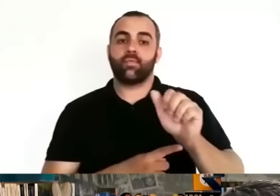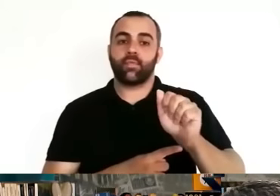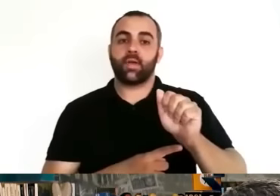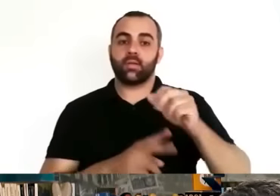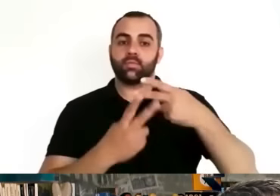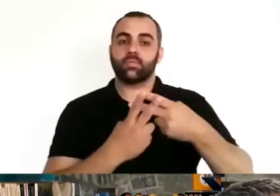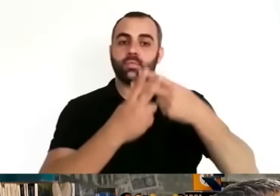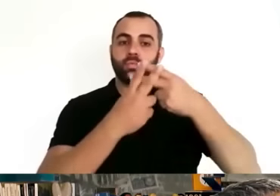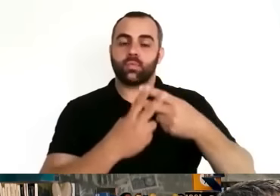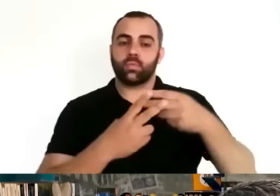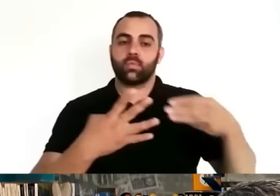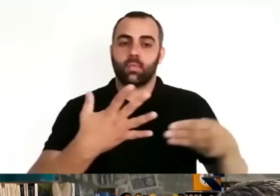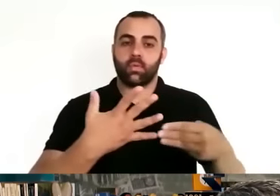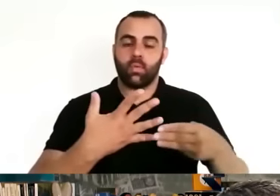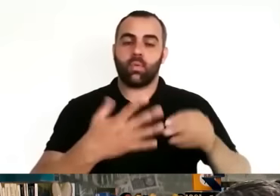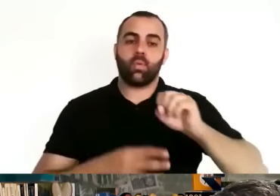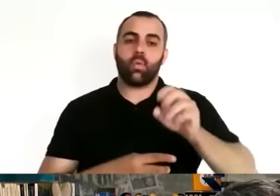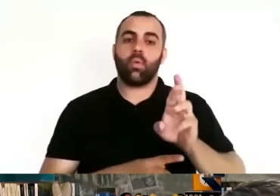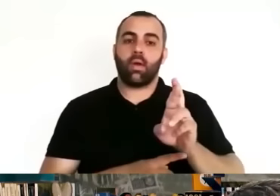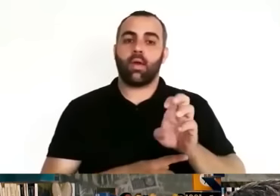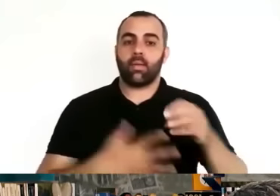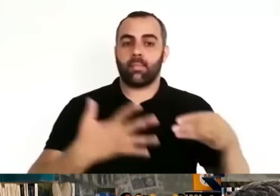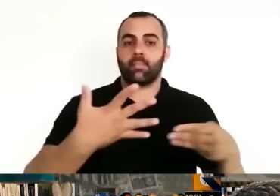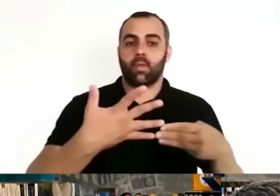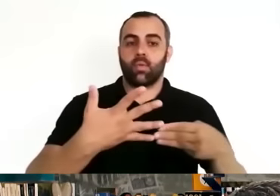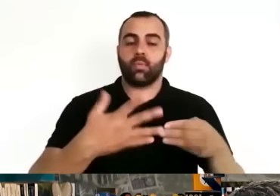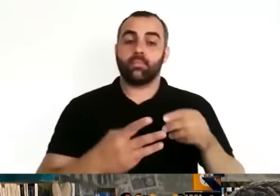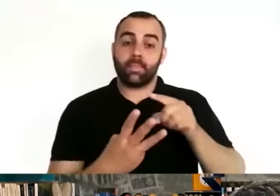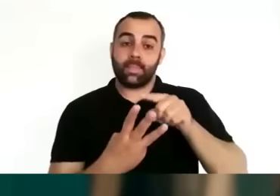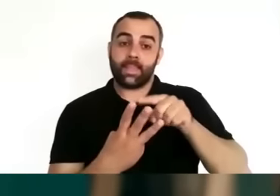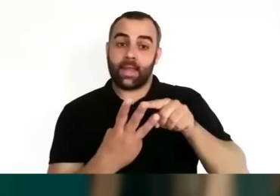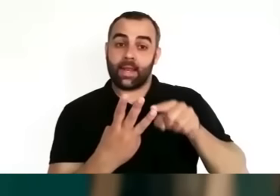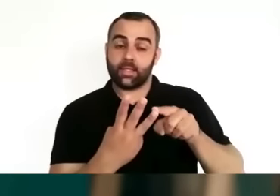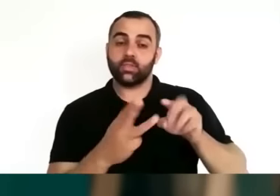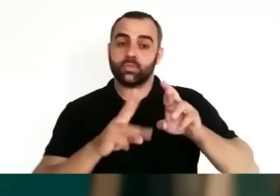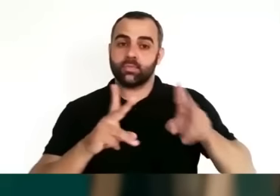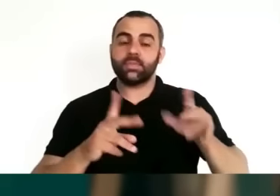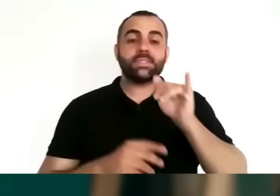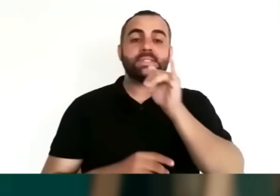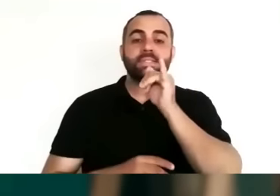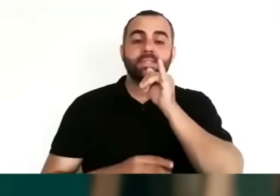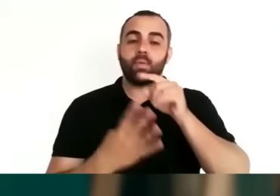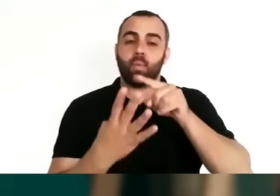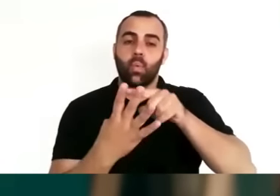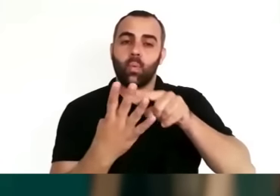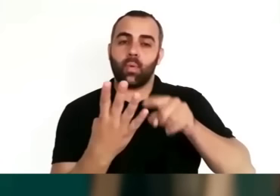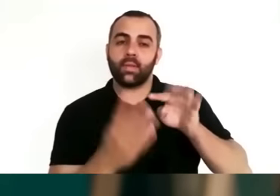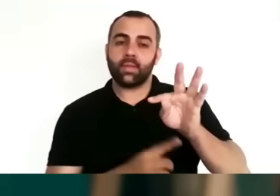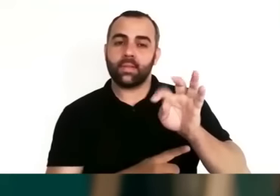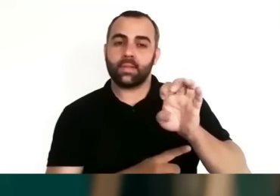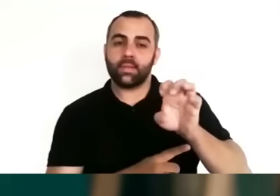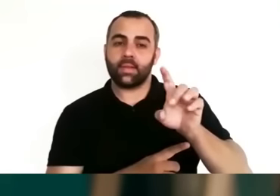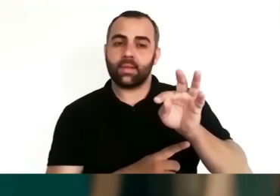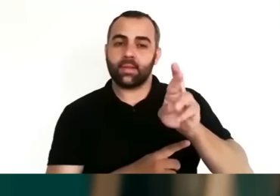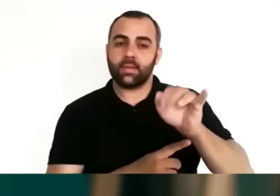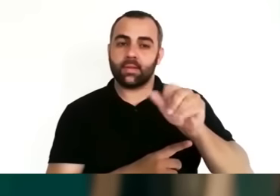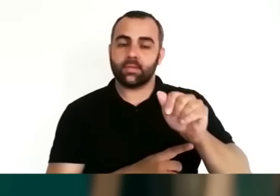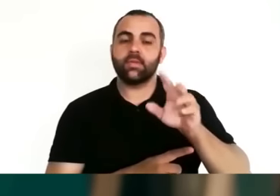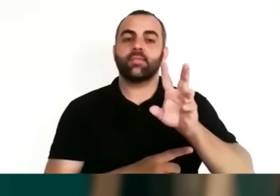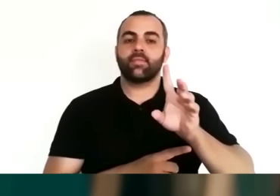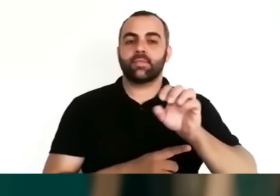menor. 3 acordes diferentes para uma única nota. Isso porque estão falando de tríade. Se for para uma tétrade, você vai incluir o Si menor